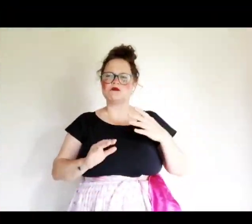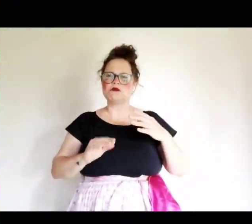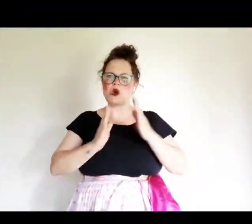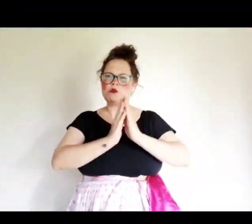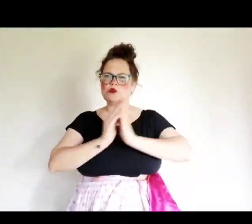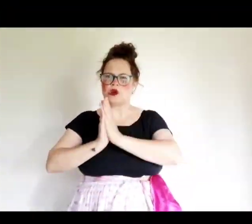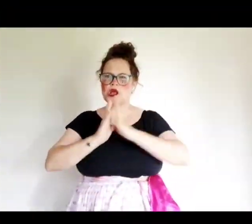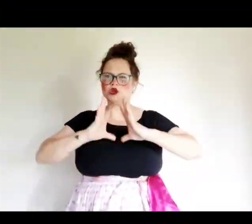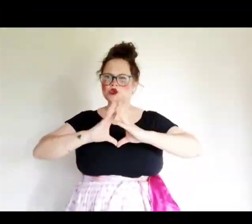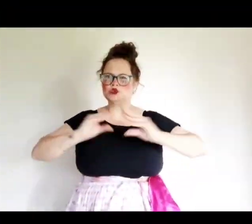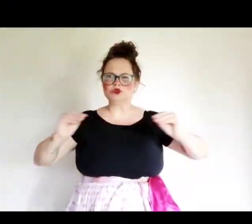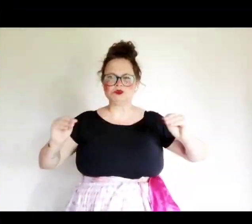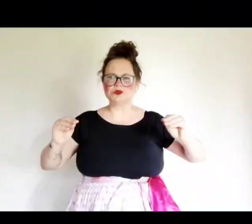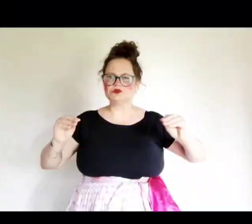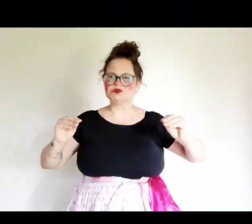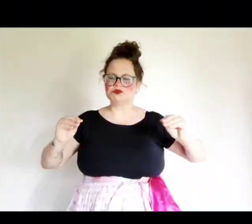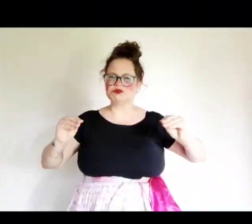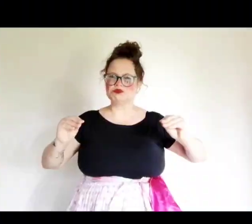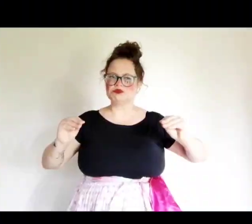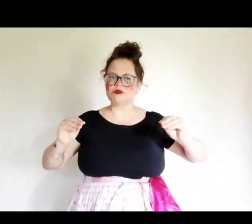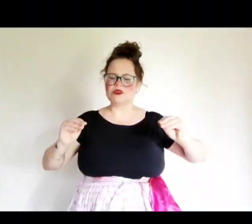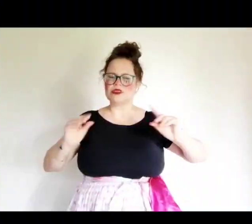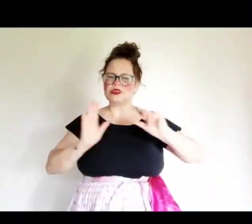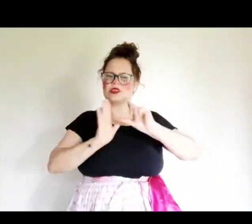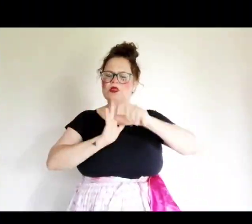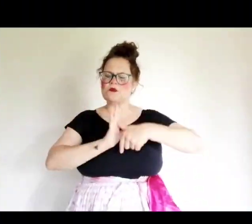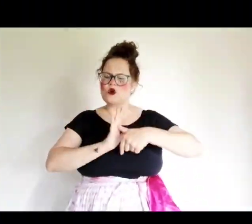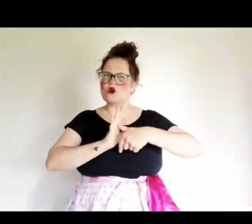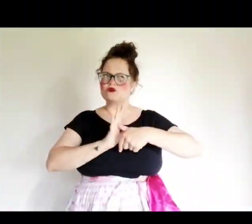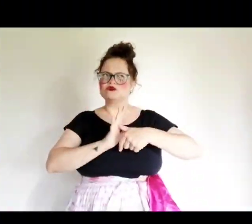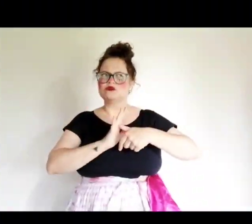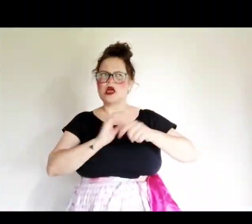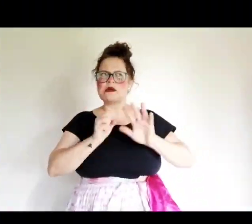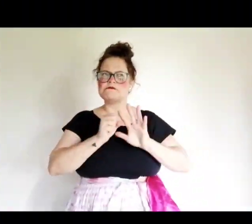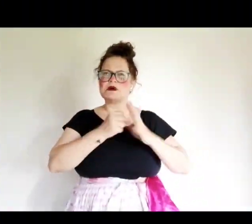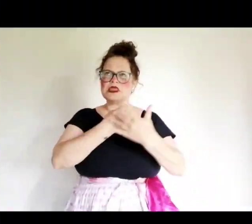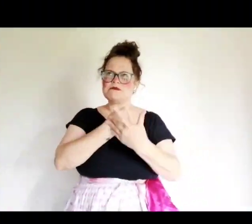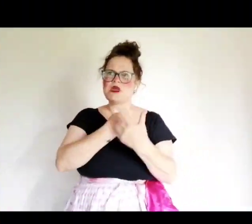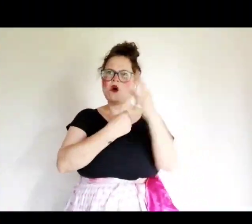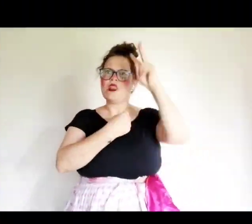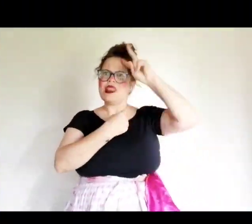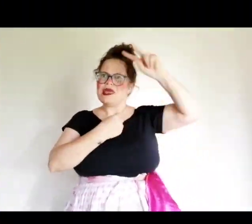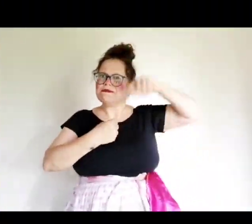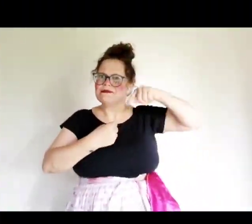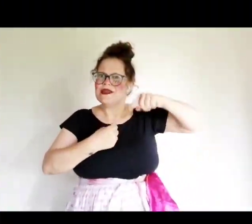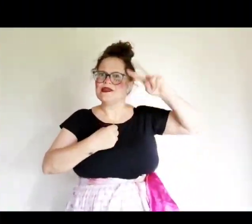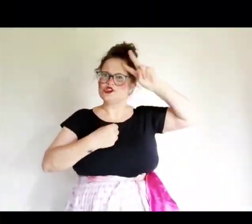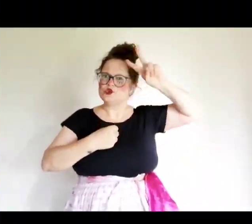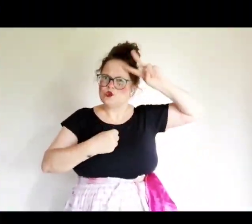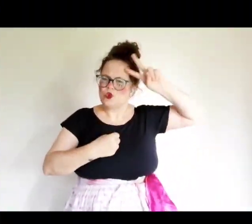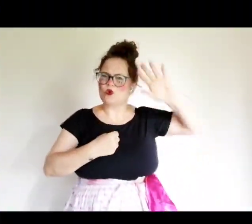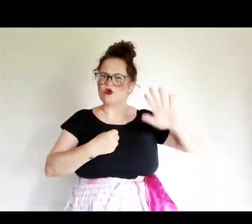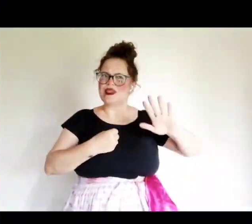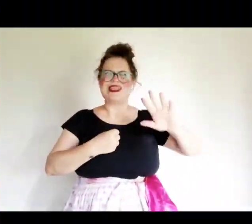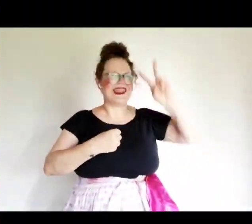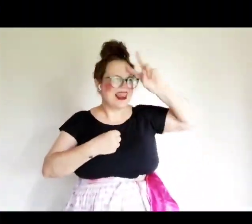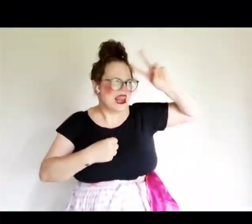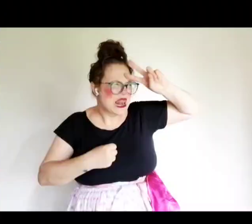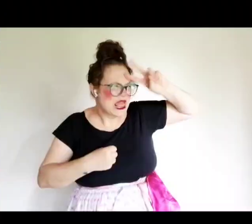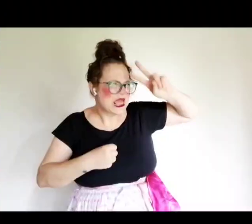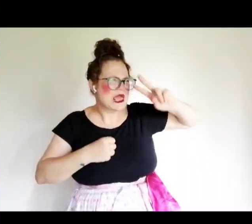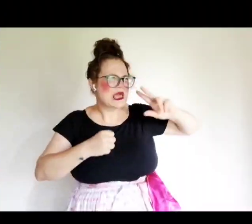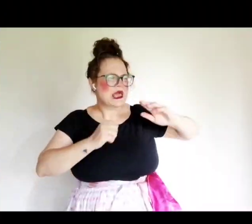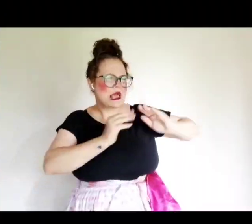E eu esqueci disso. Daí na pandemia, essa memória voltou e eu perguntei para minha família, vocês lembram dessa boneca